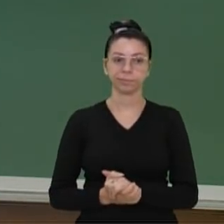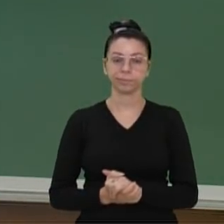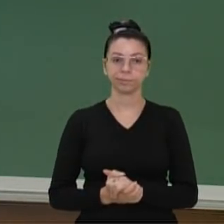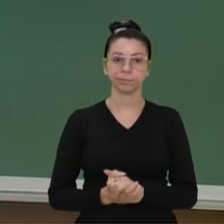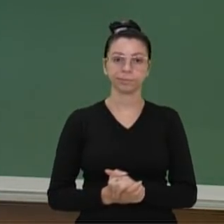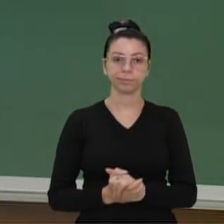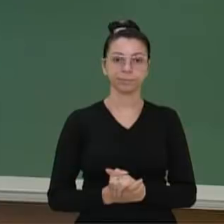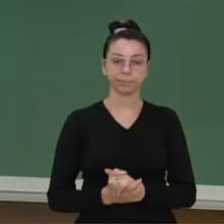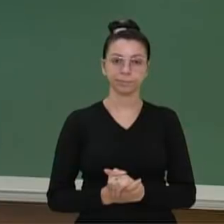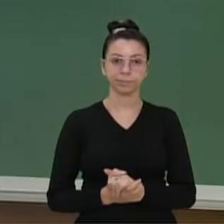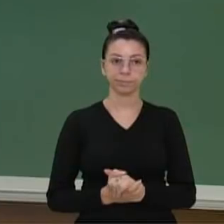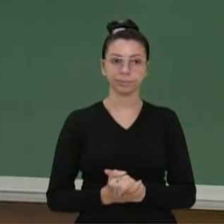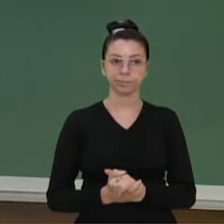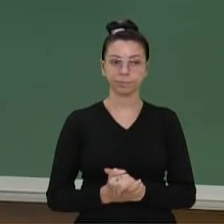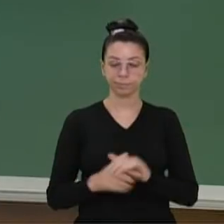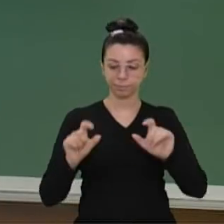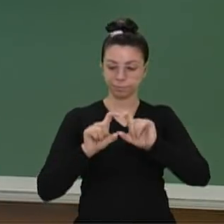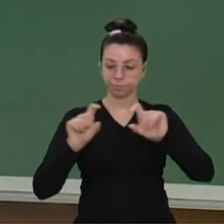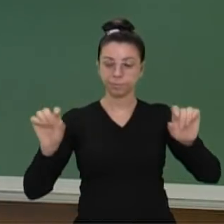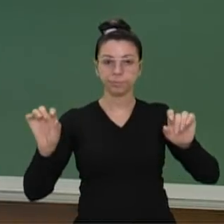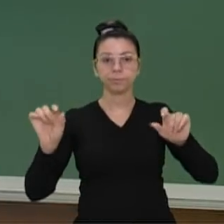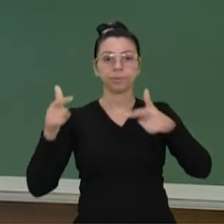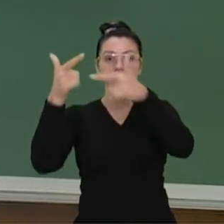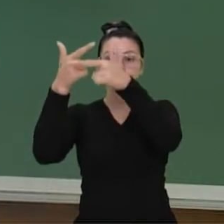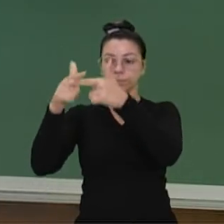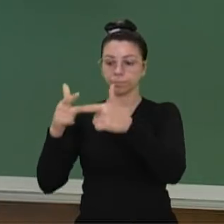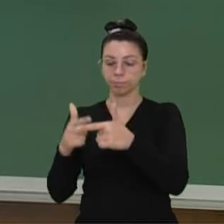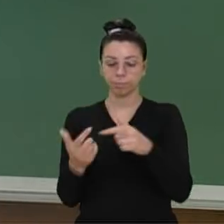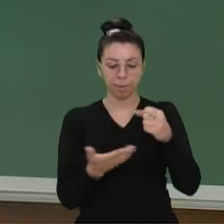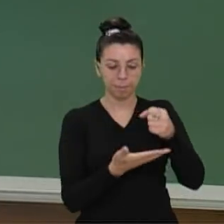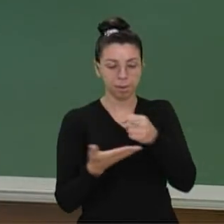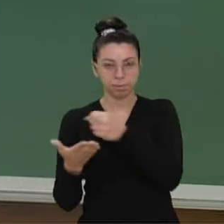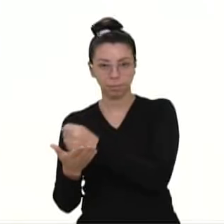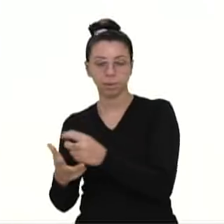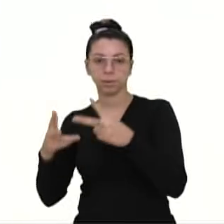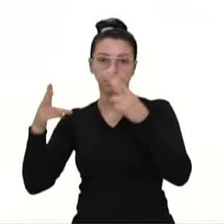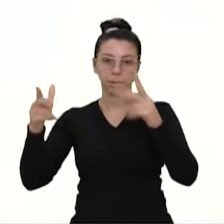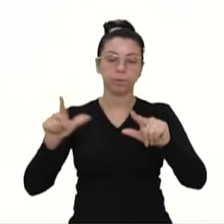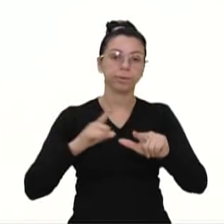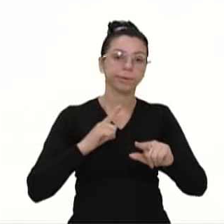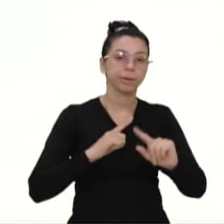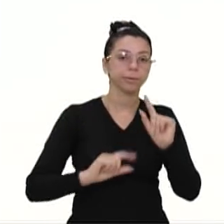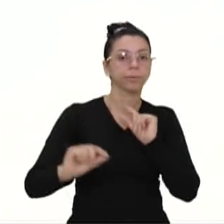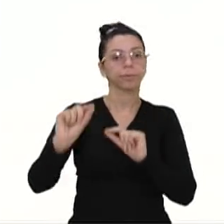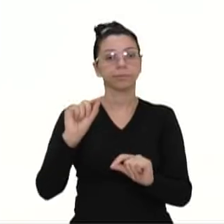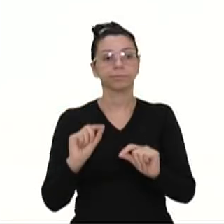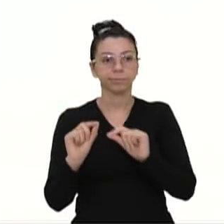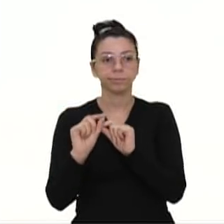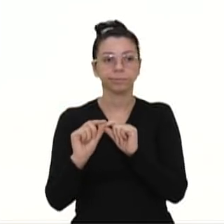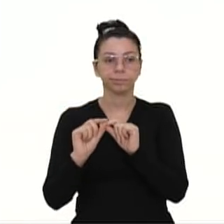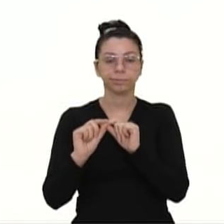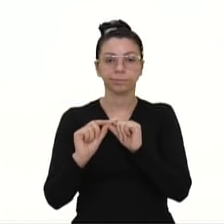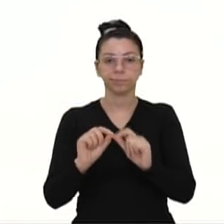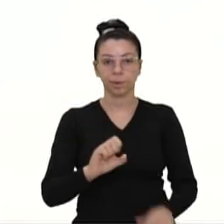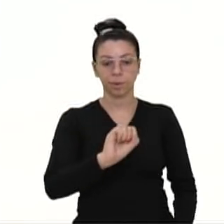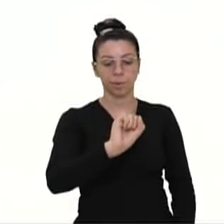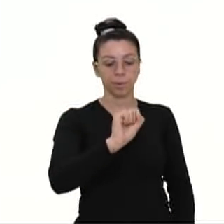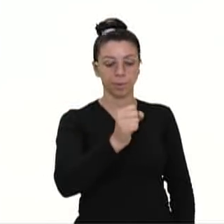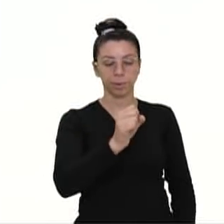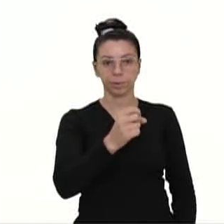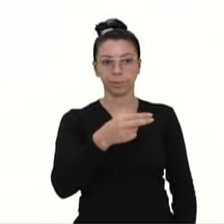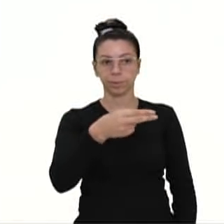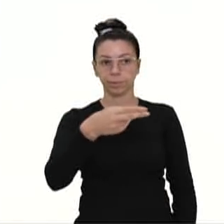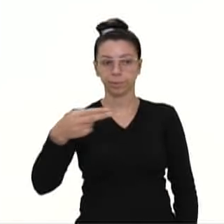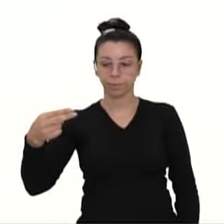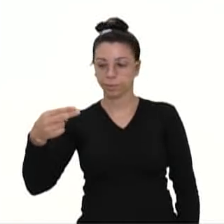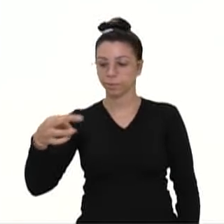1,002 elevado a 8. Simplificando as bases iguais, eu tenho T igual a 8. Em